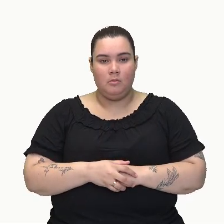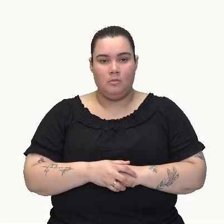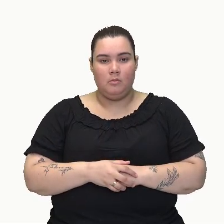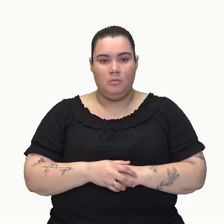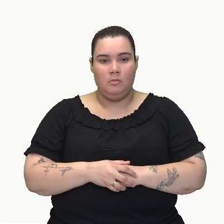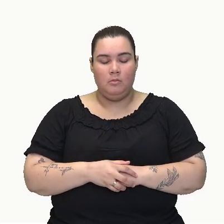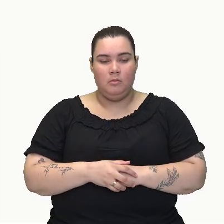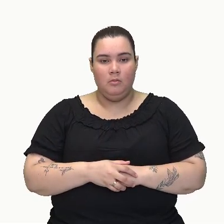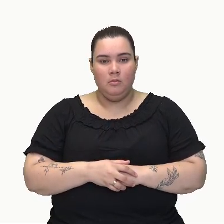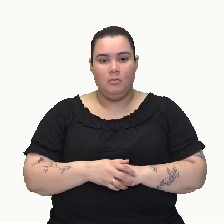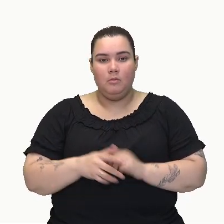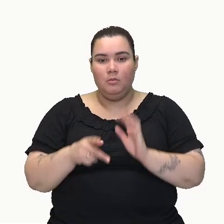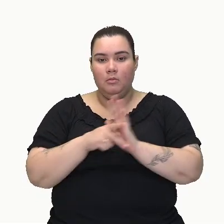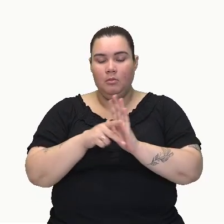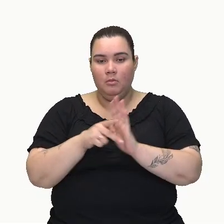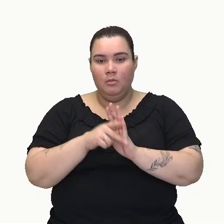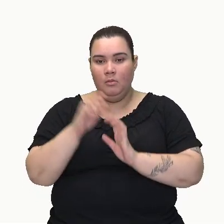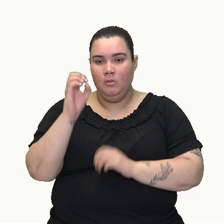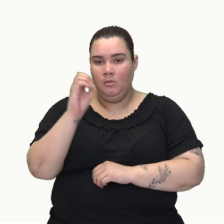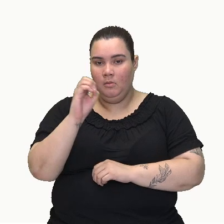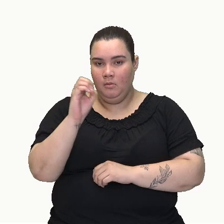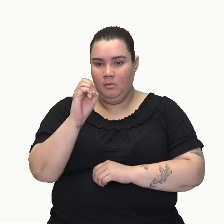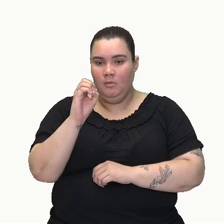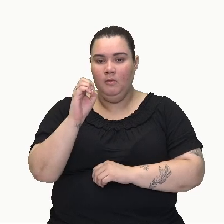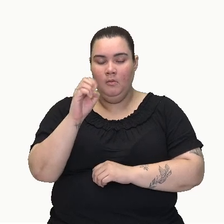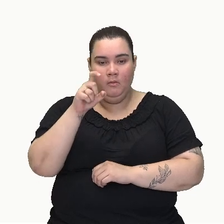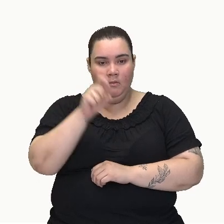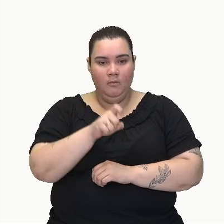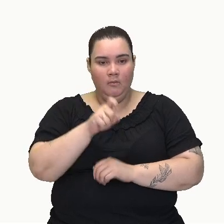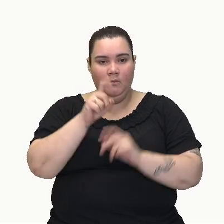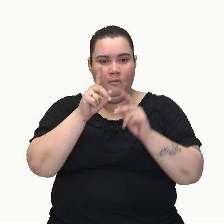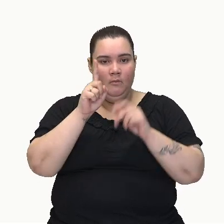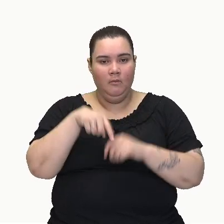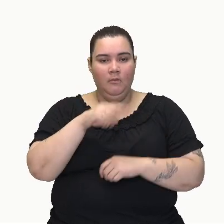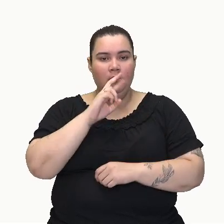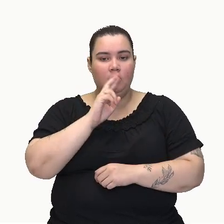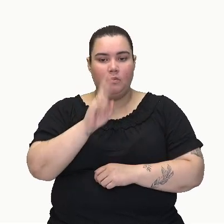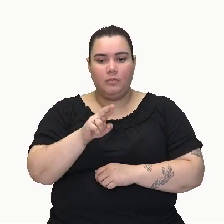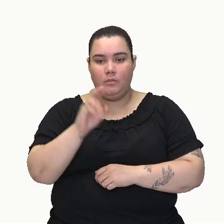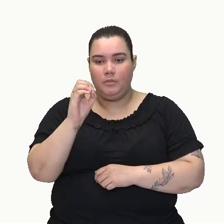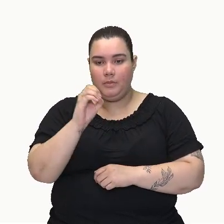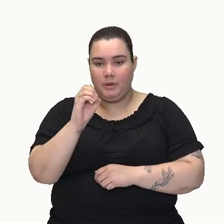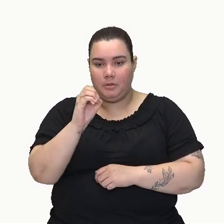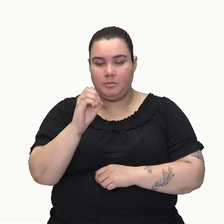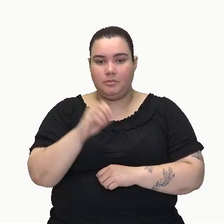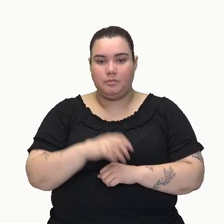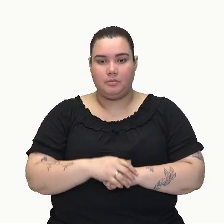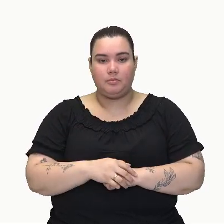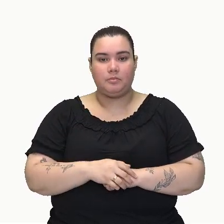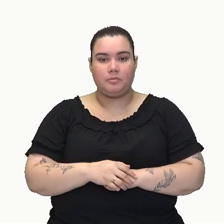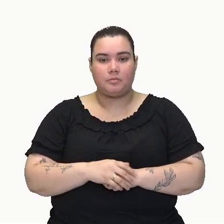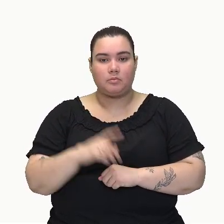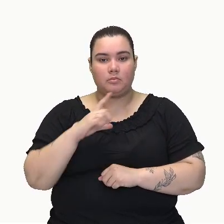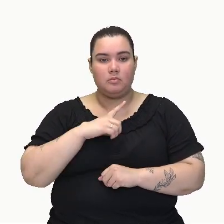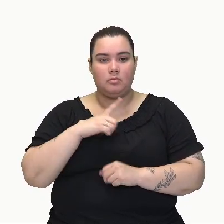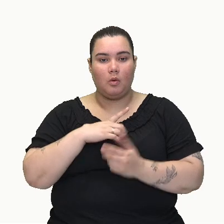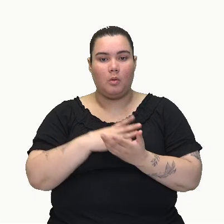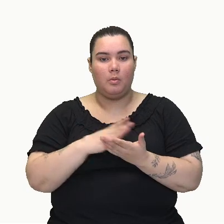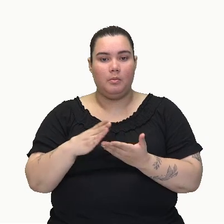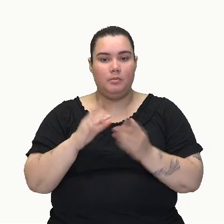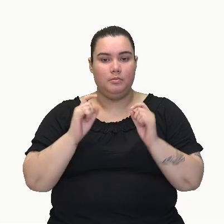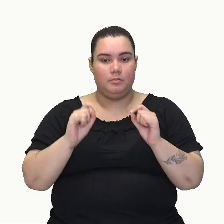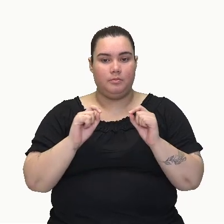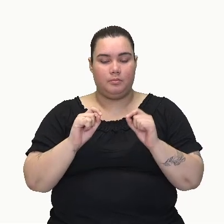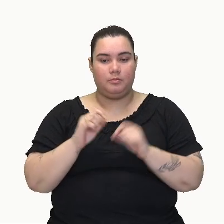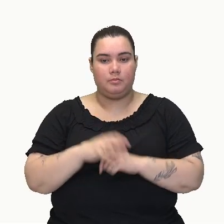a origem de x igual a 0, né? Nós vamos encontrar a interseção, tá? Para